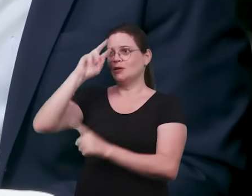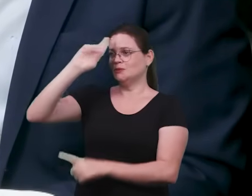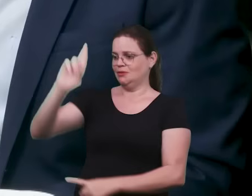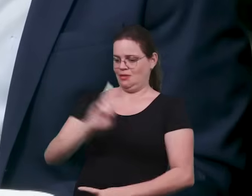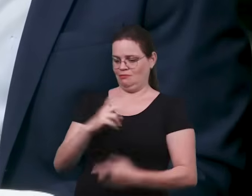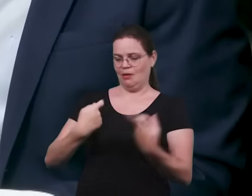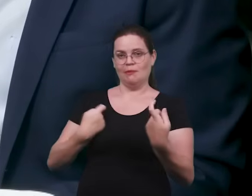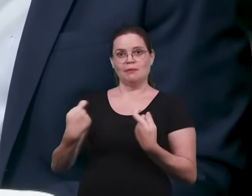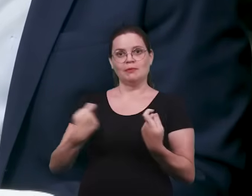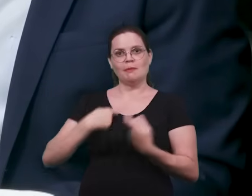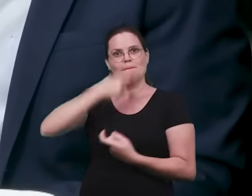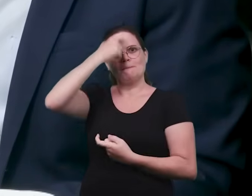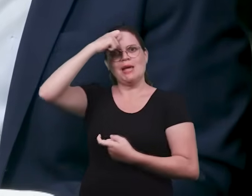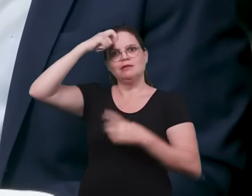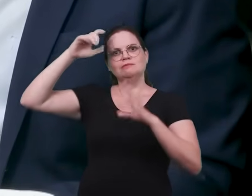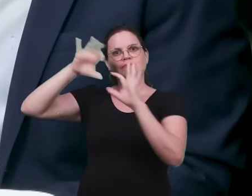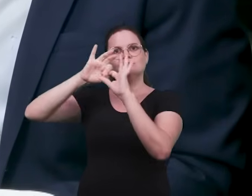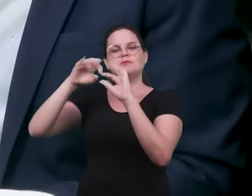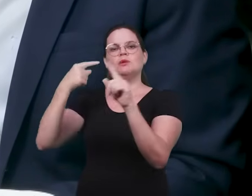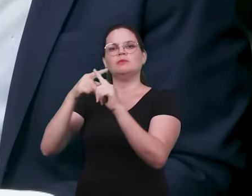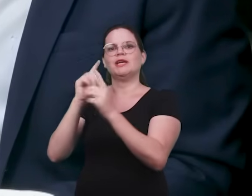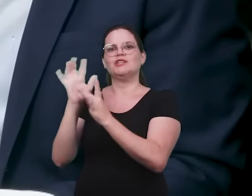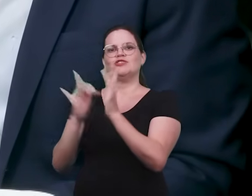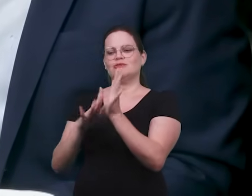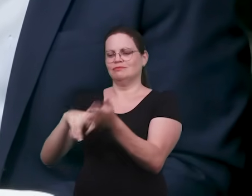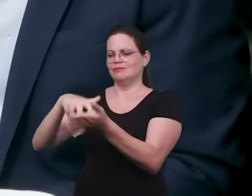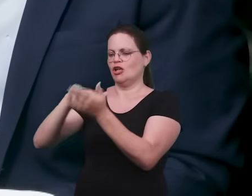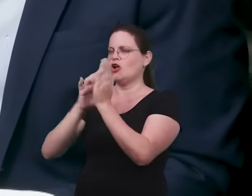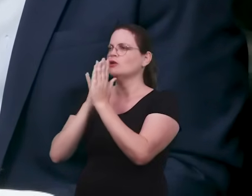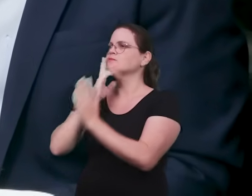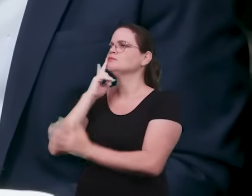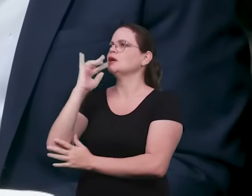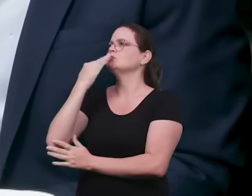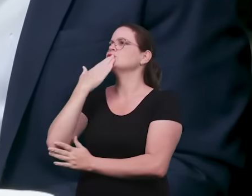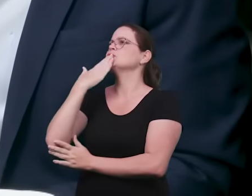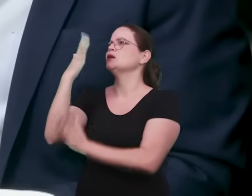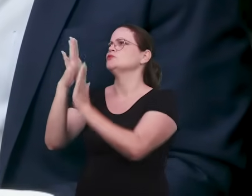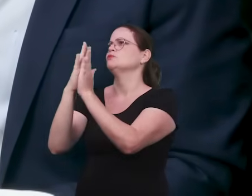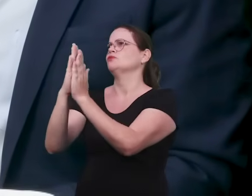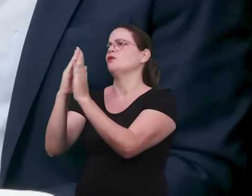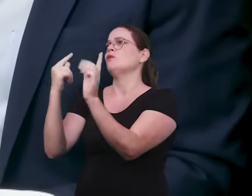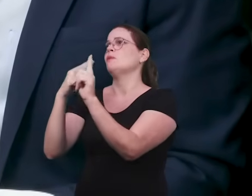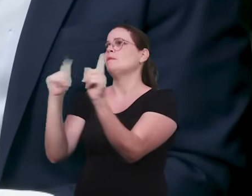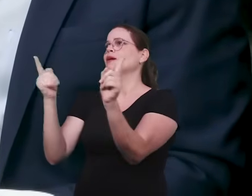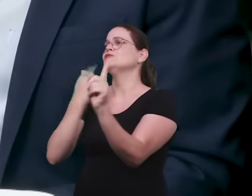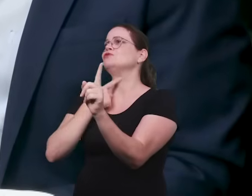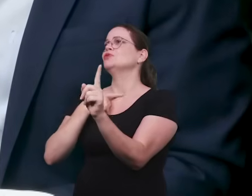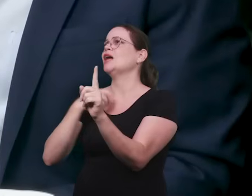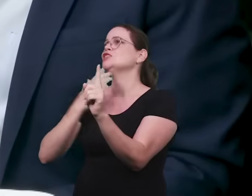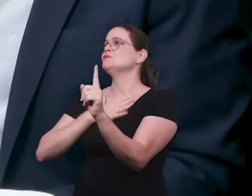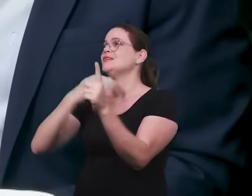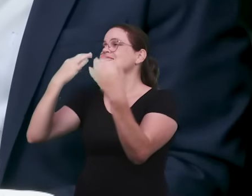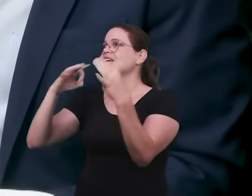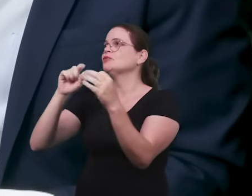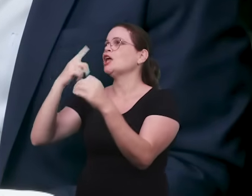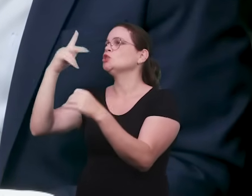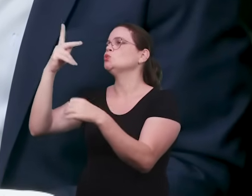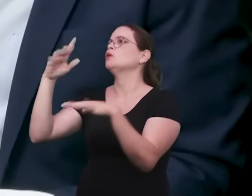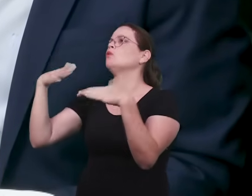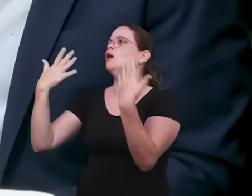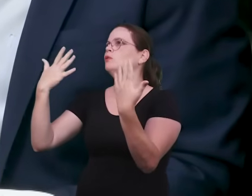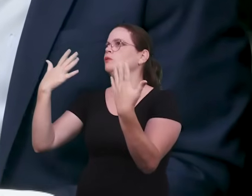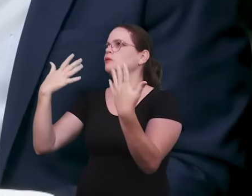Cristo. A fé é Jesus orando ao Pai e dizendo, olha, eu peço isso, mas o que eu quero é que a tua vontade